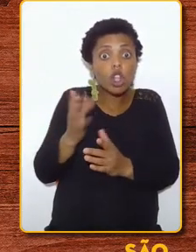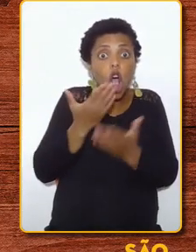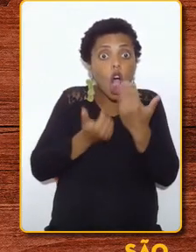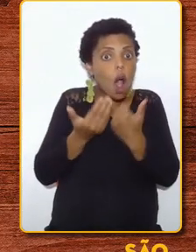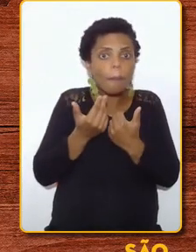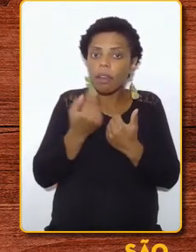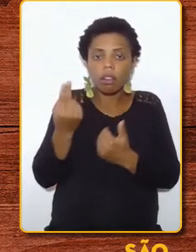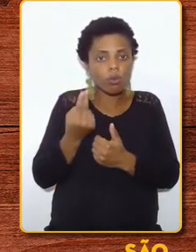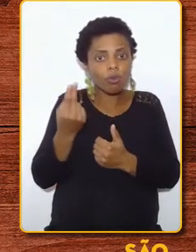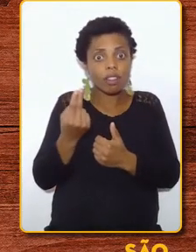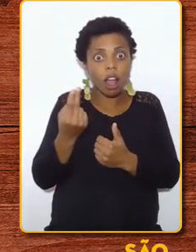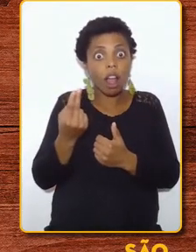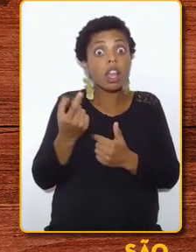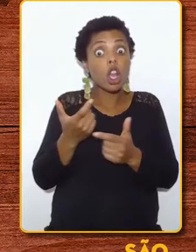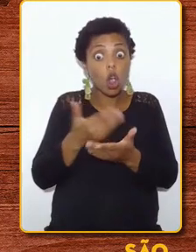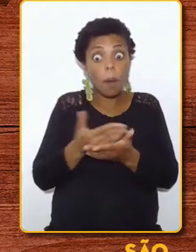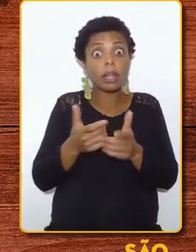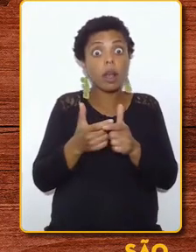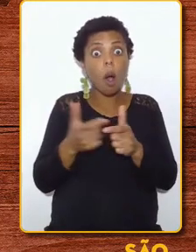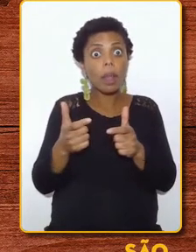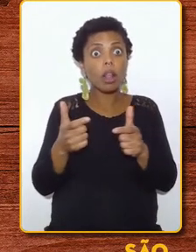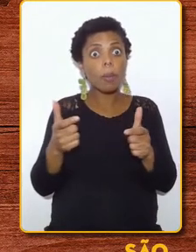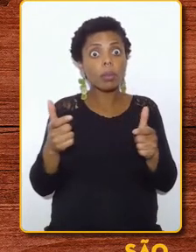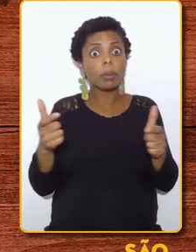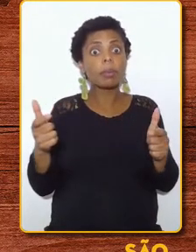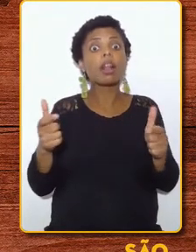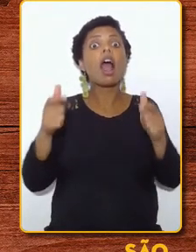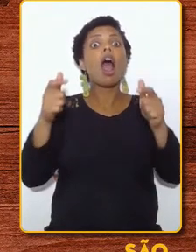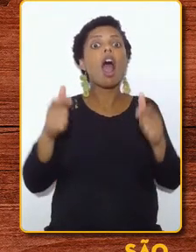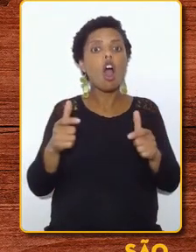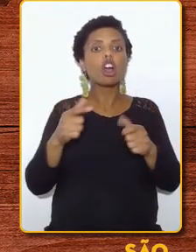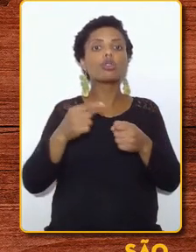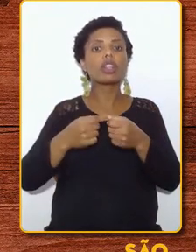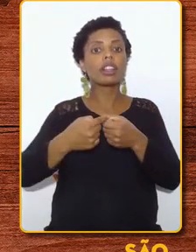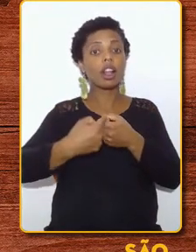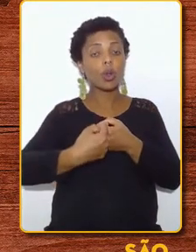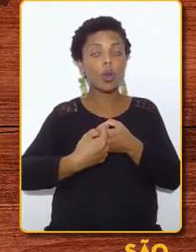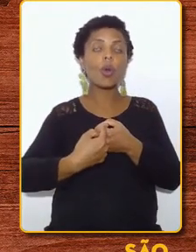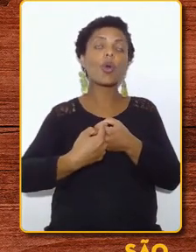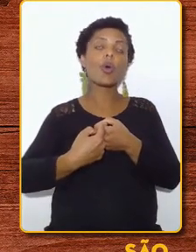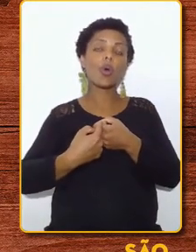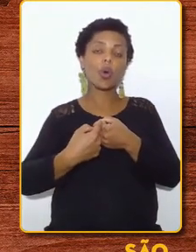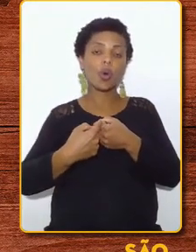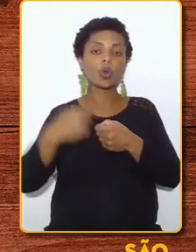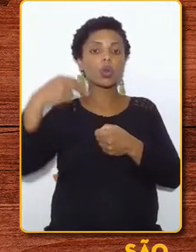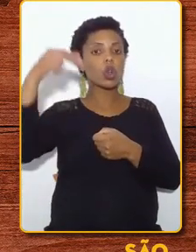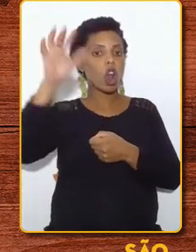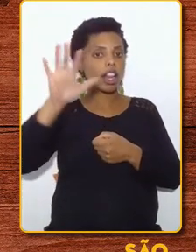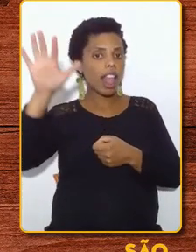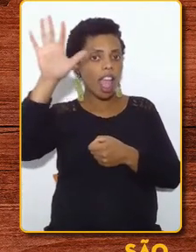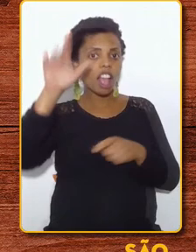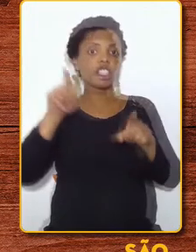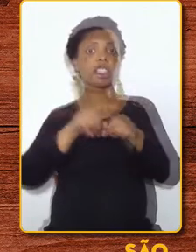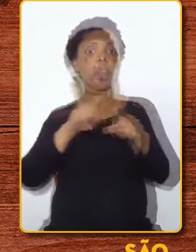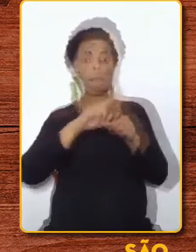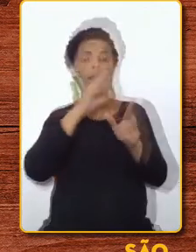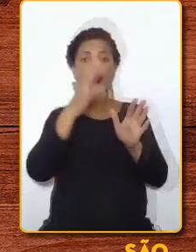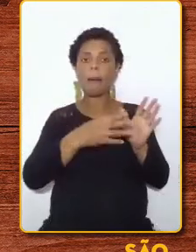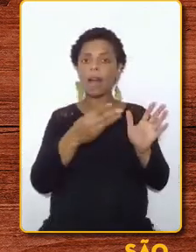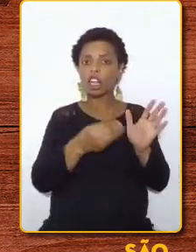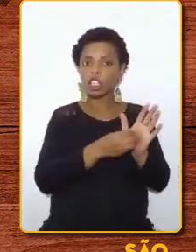vez mais expressiva, localizada no interior do Nordeste, né, e da Amazônia, né, que passa